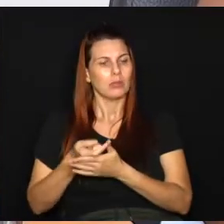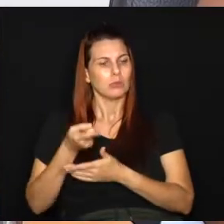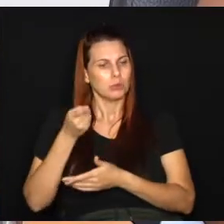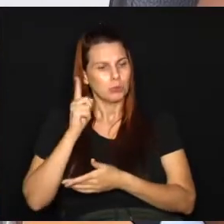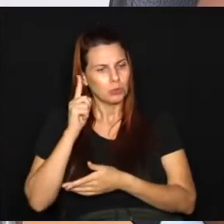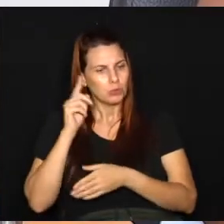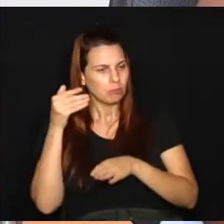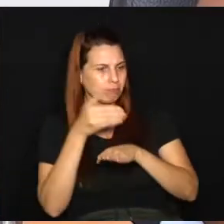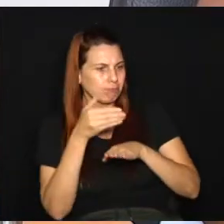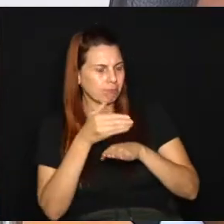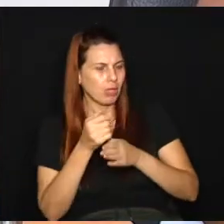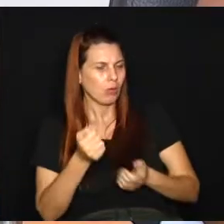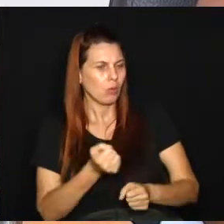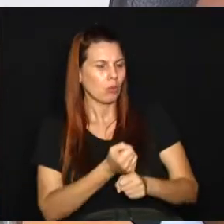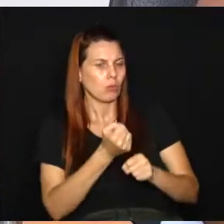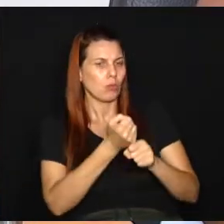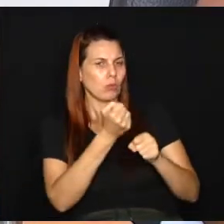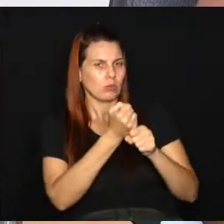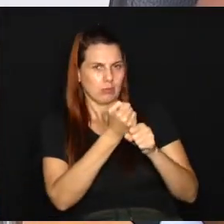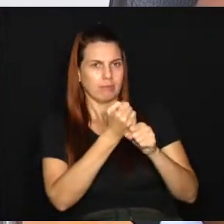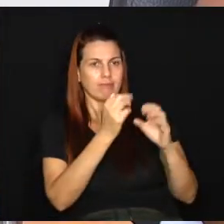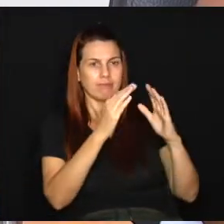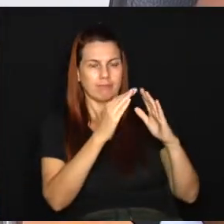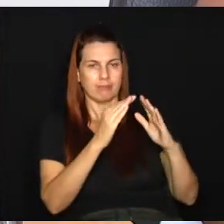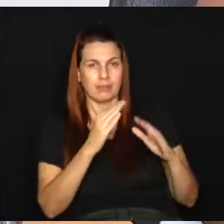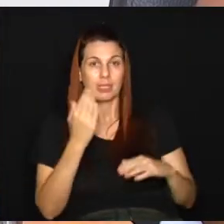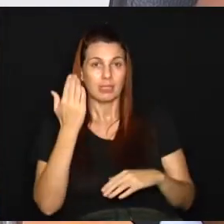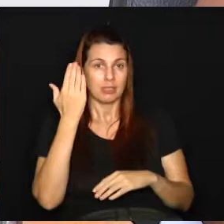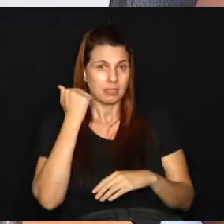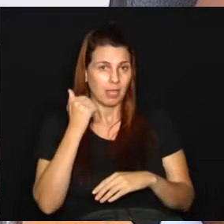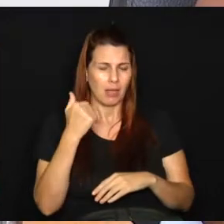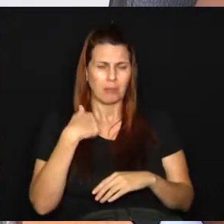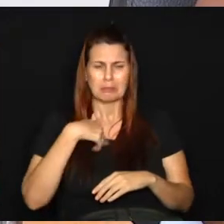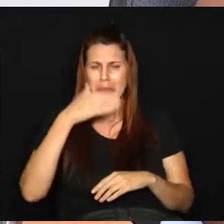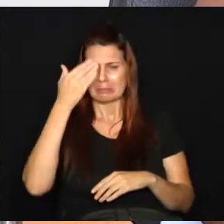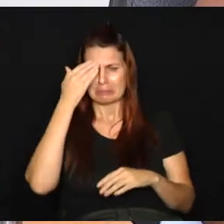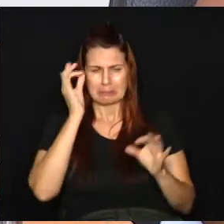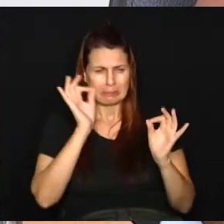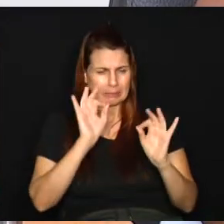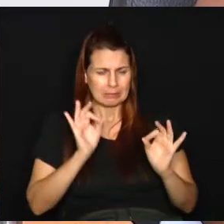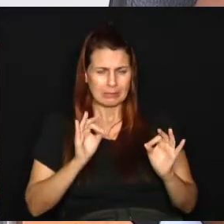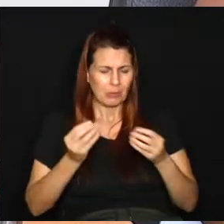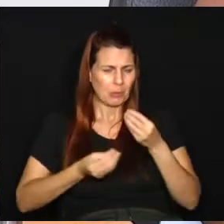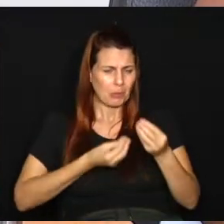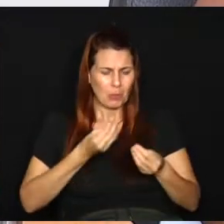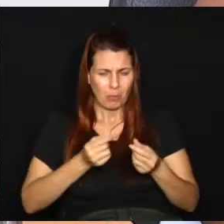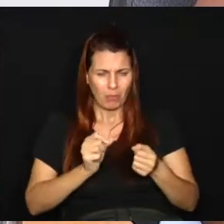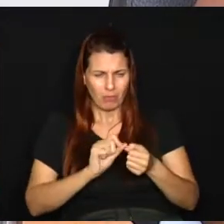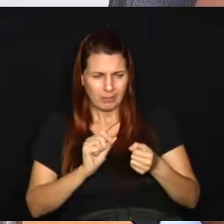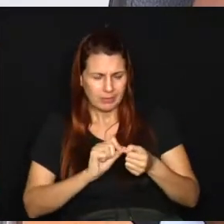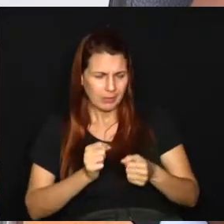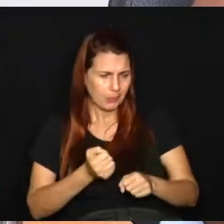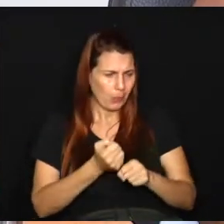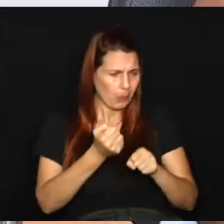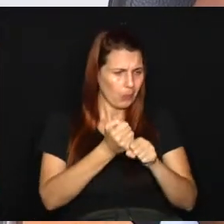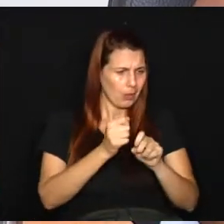da construção que ele está fazendo lá, porque a gente sabe que nós não entendemos de carpintaria, então tem que pagar, né? Agora nós podemos